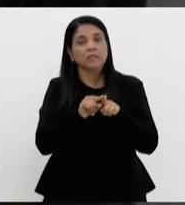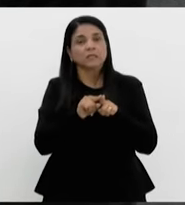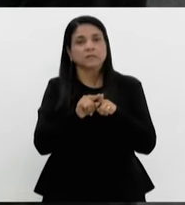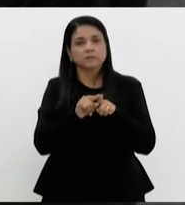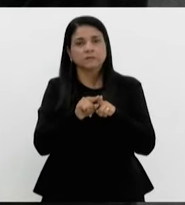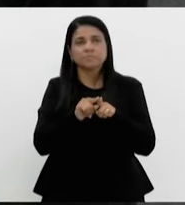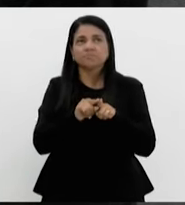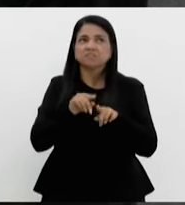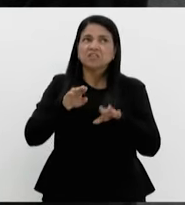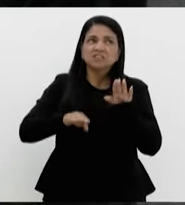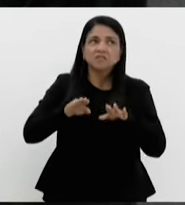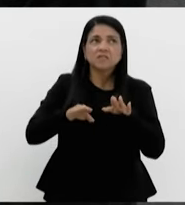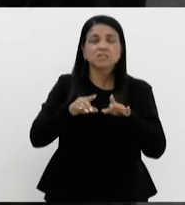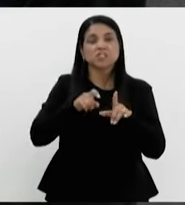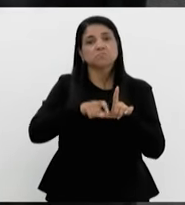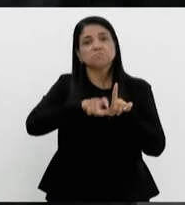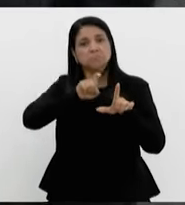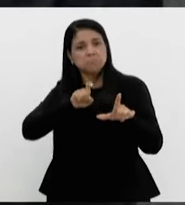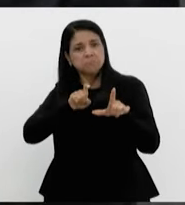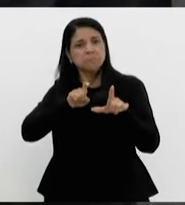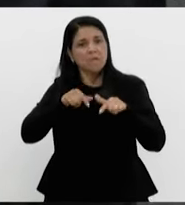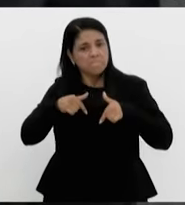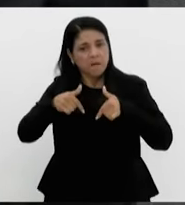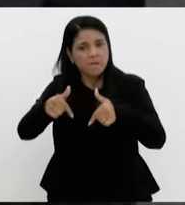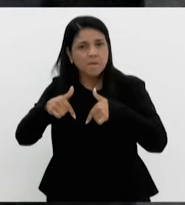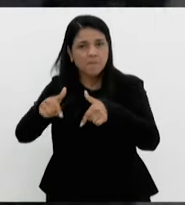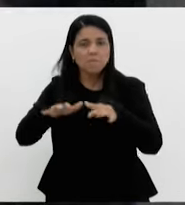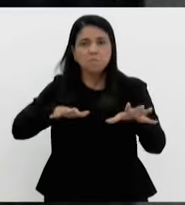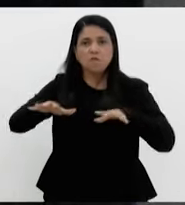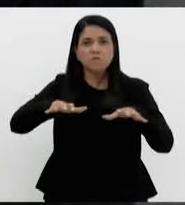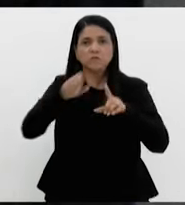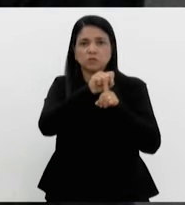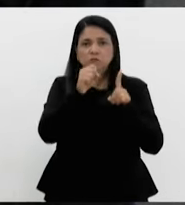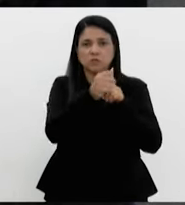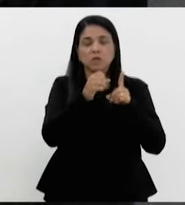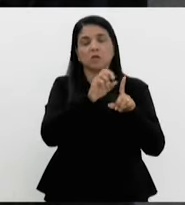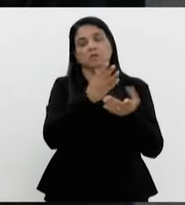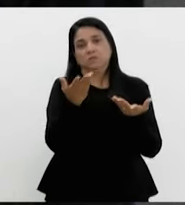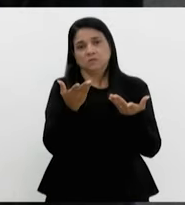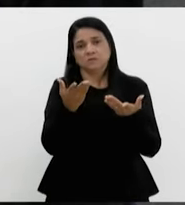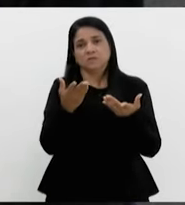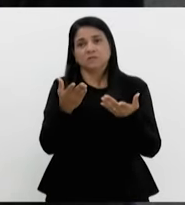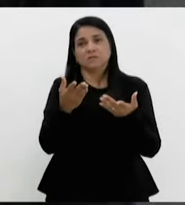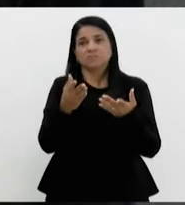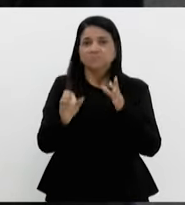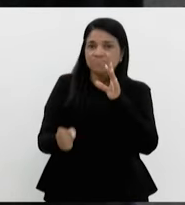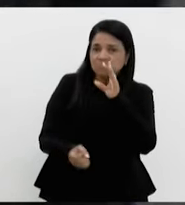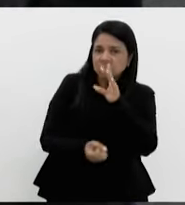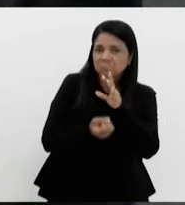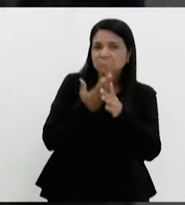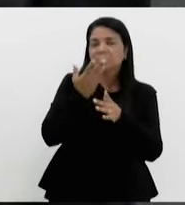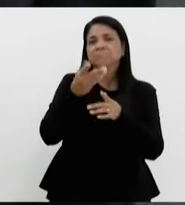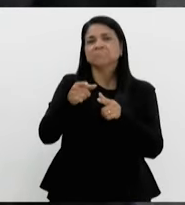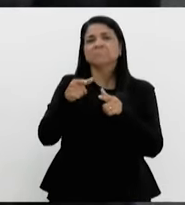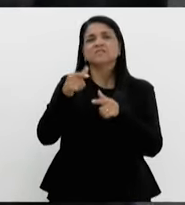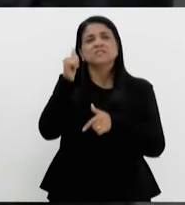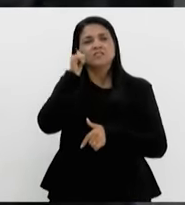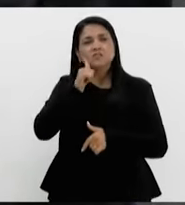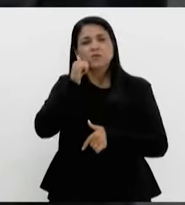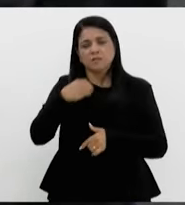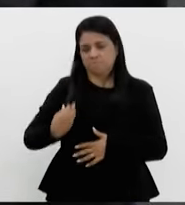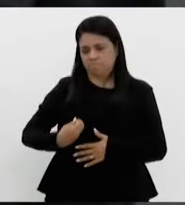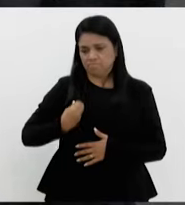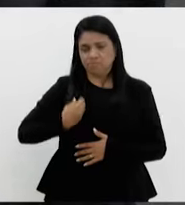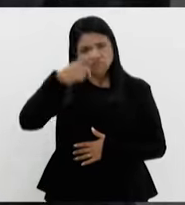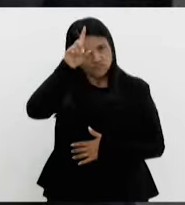às vezes, até autônoma, mas em movimentos sociais, na sociedade civil, formas das mulheres sobreviverem com dignidade